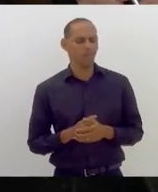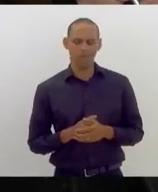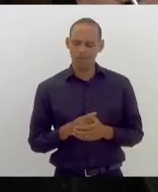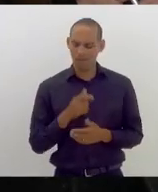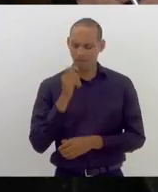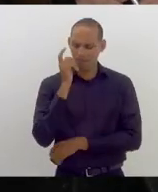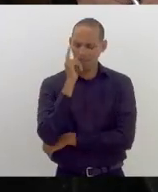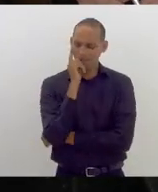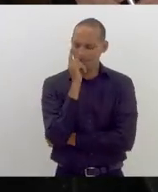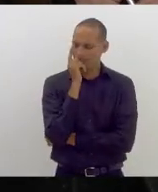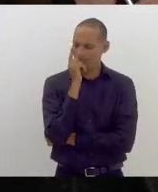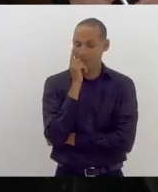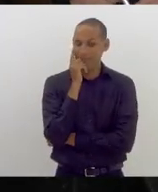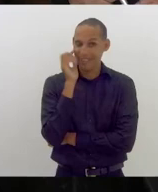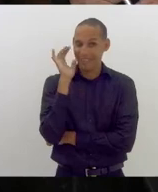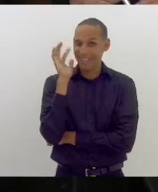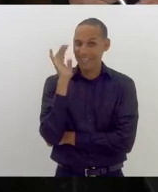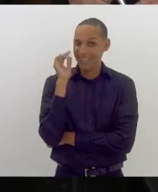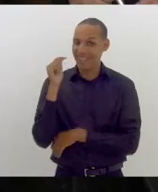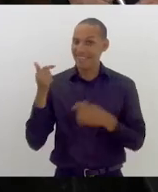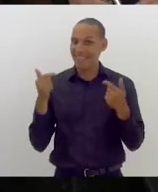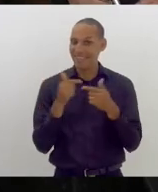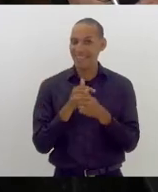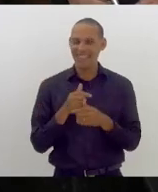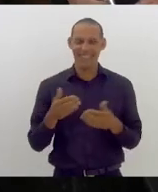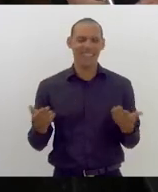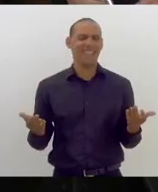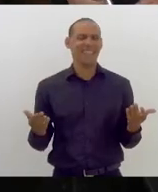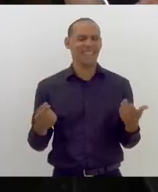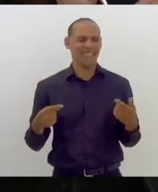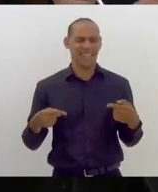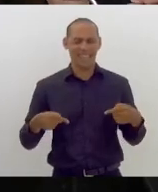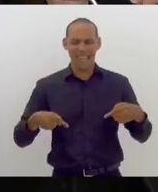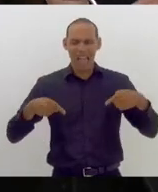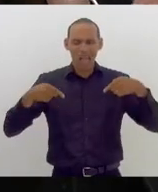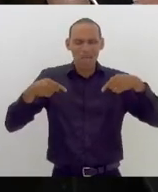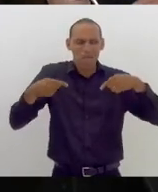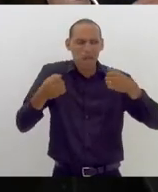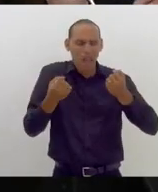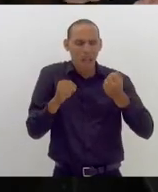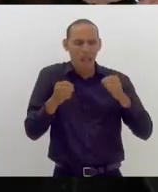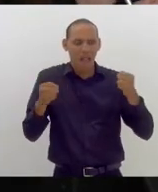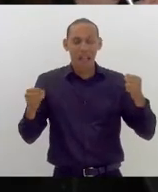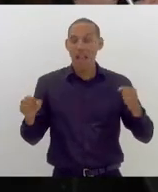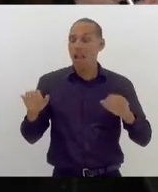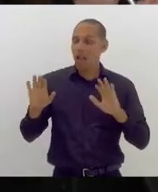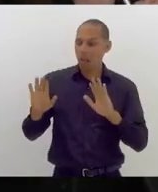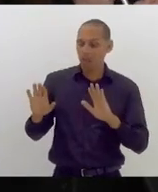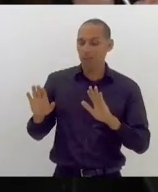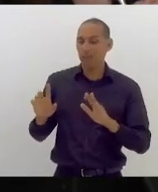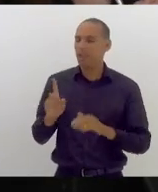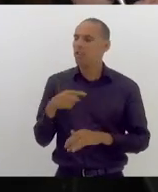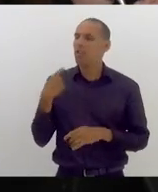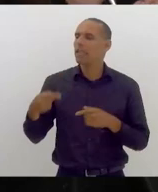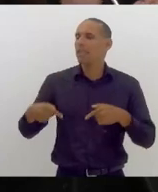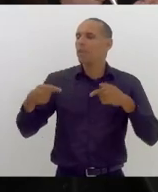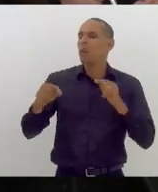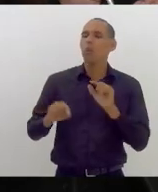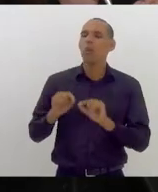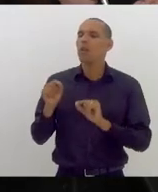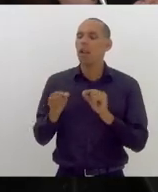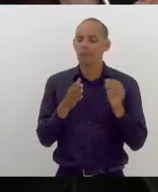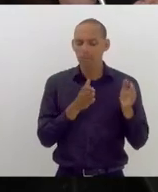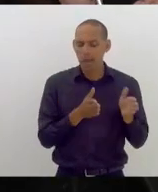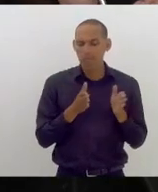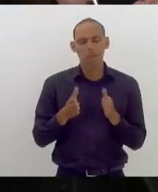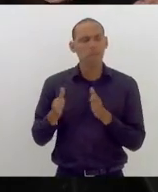falei, caramba, é um... né, Mauro? Falei, caramba, é um desafio gigante. E ele falou, olha, o nosso desafio é botar ordem